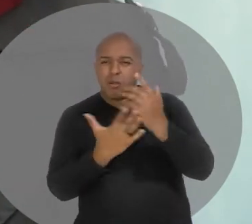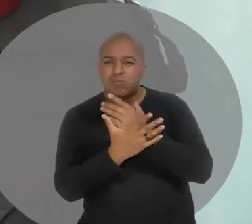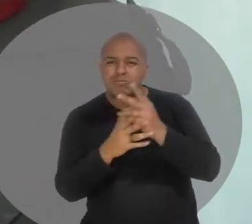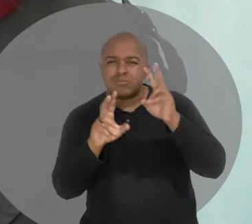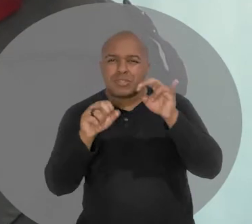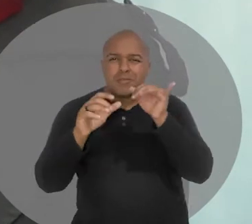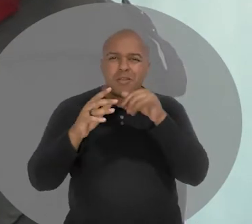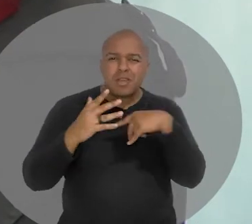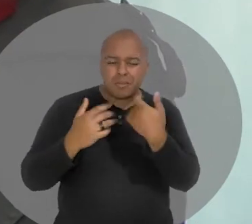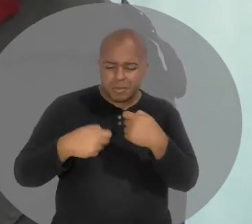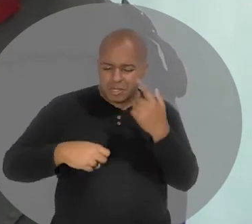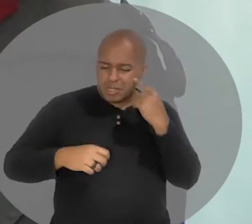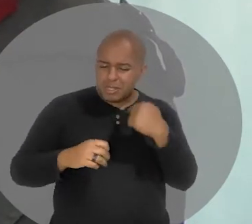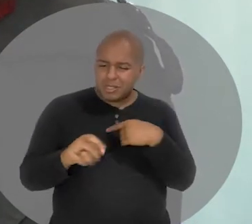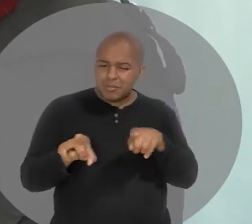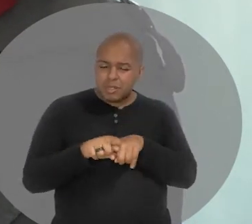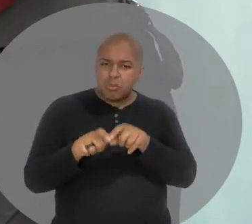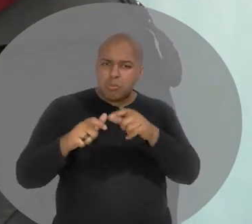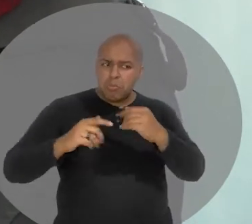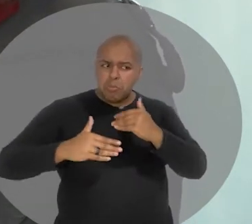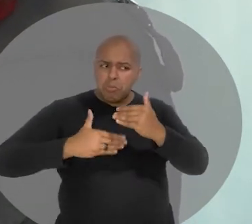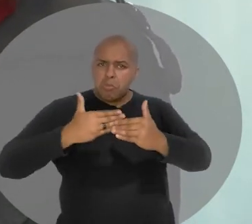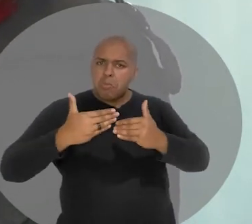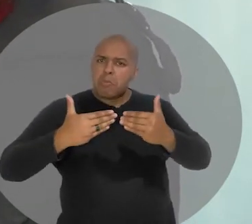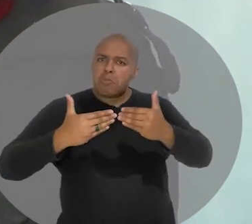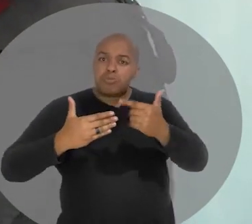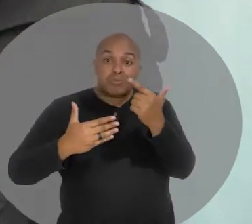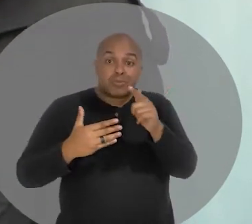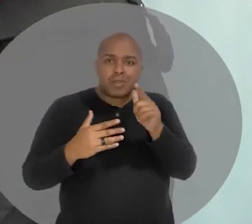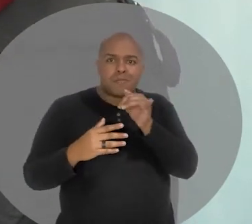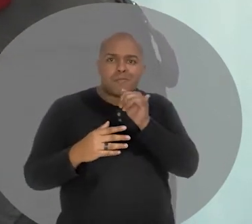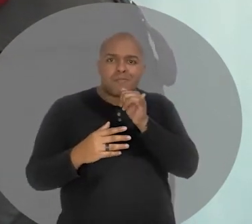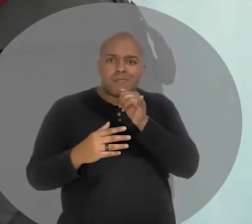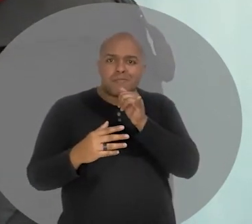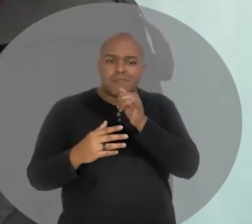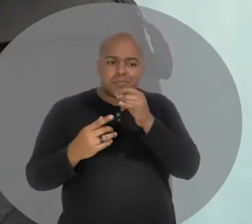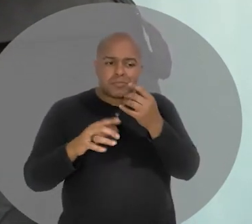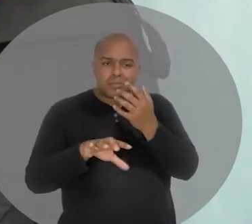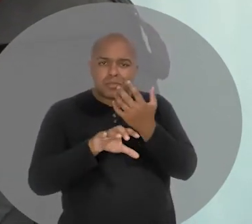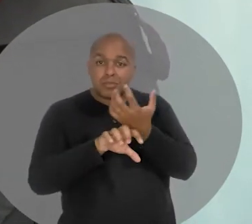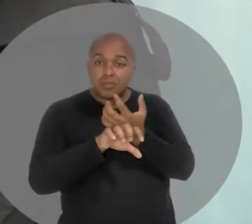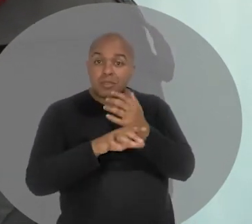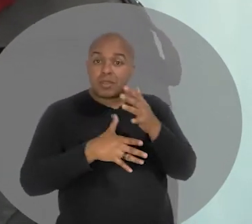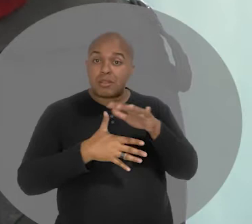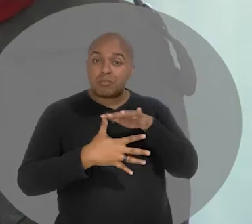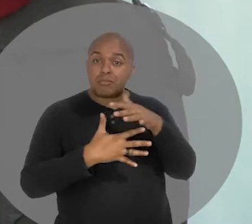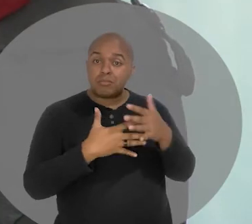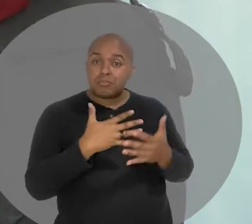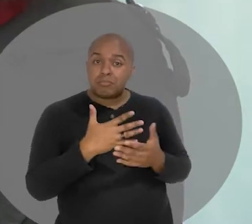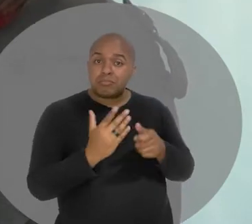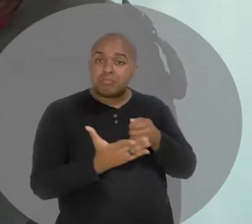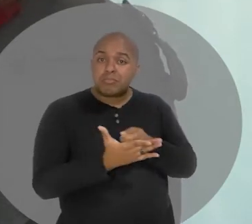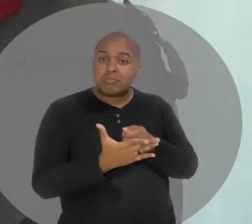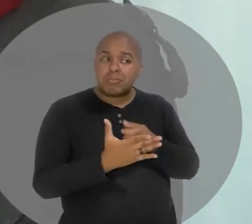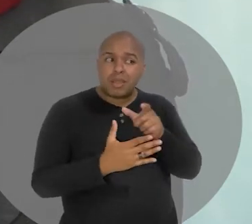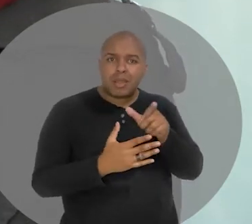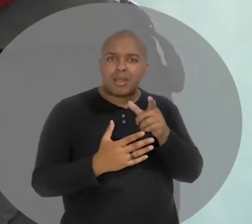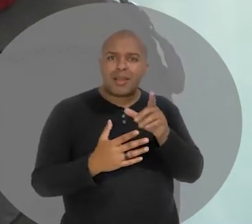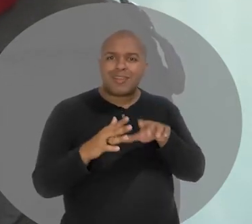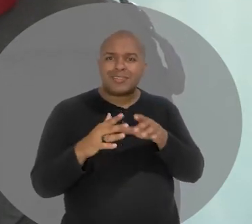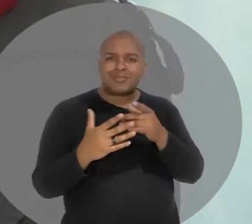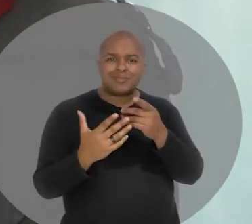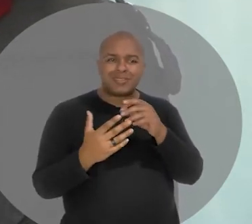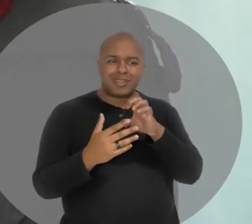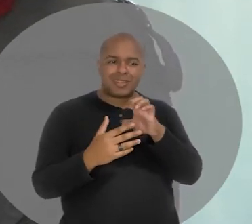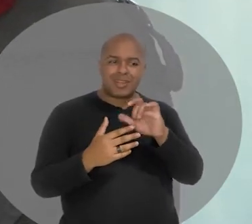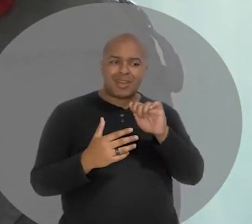que precisa ainda de tantos avanços. Não temos, por exemplo, a disciplina da Libras como obrigatória. Ela é feita EAD,